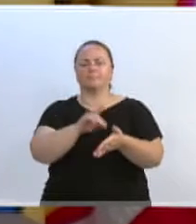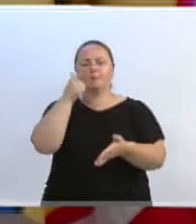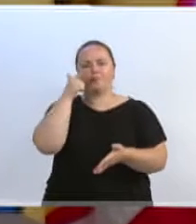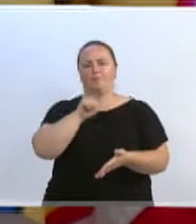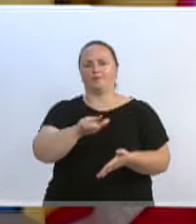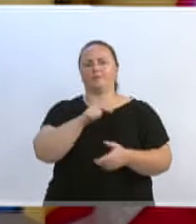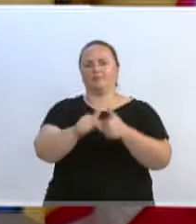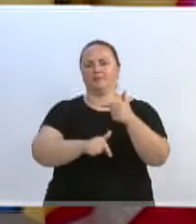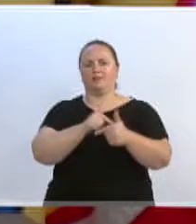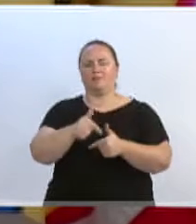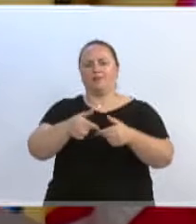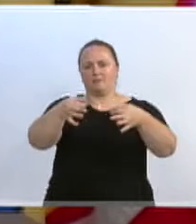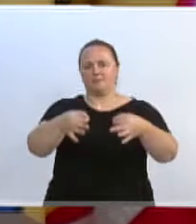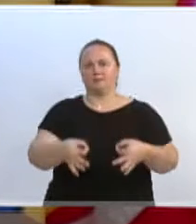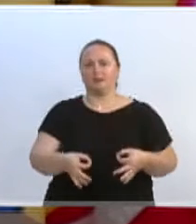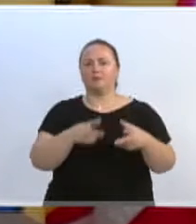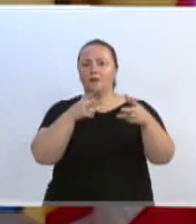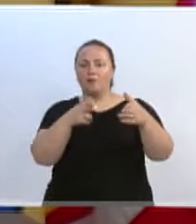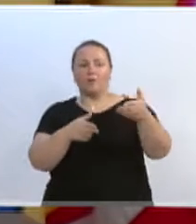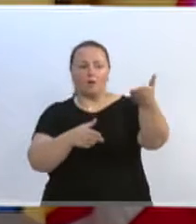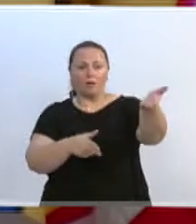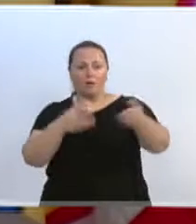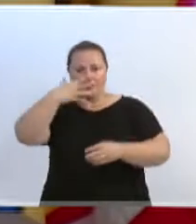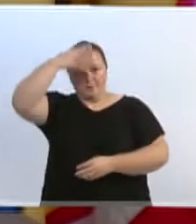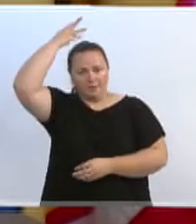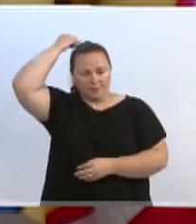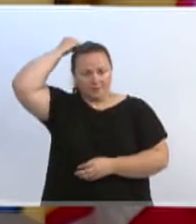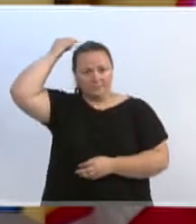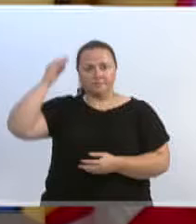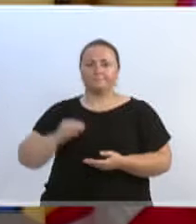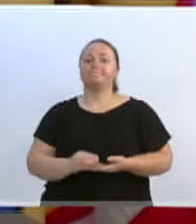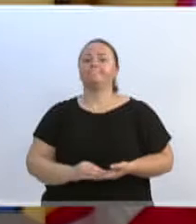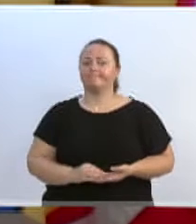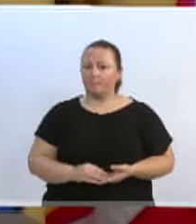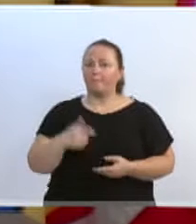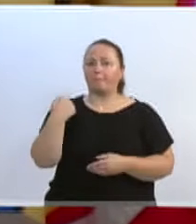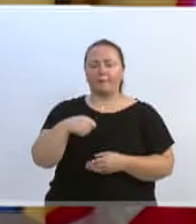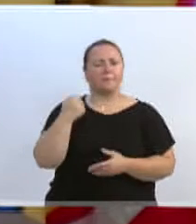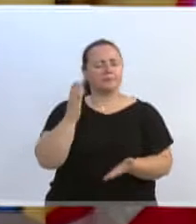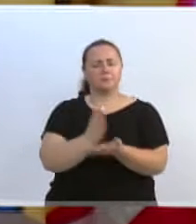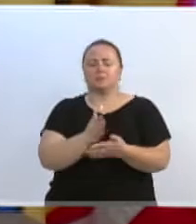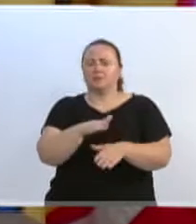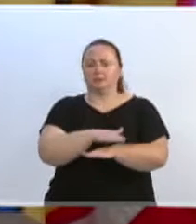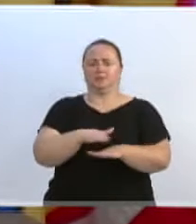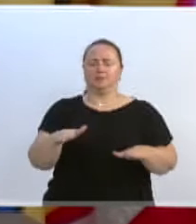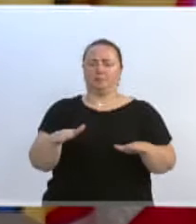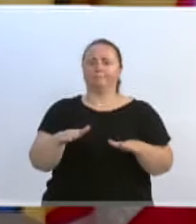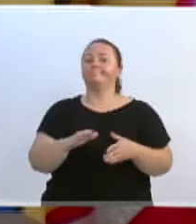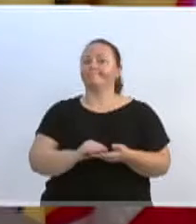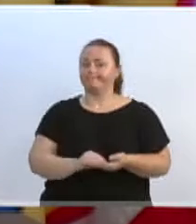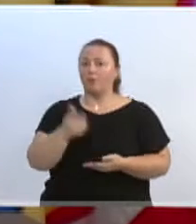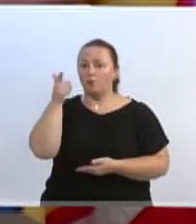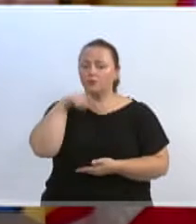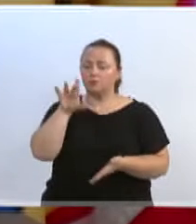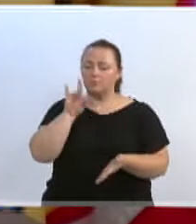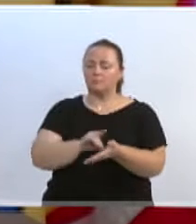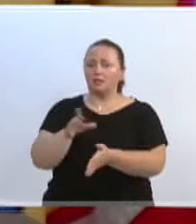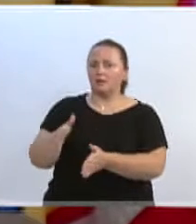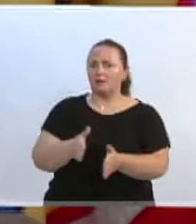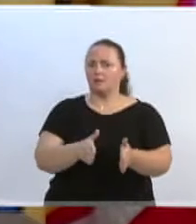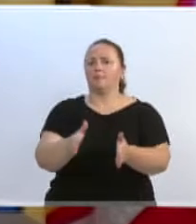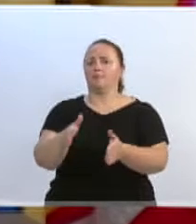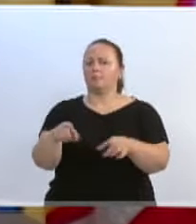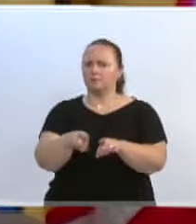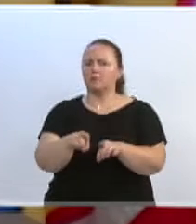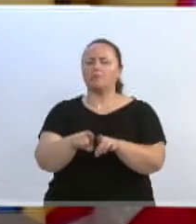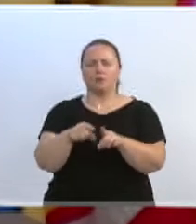e assim como bem falou o vereador Alexandre Matias, nós precisamos sim dar um ponto final nisso e fazer o encaminhamento. Também concordo quando Vossa